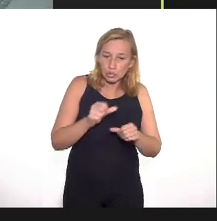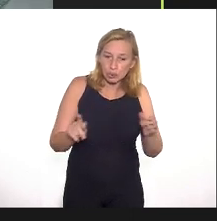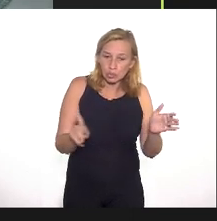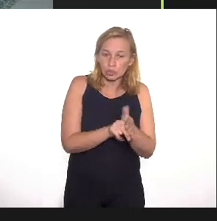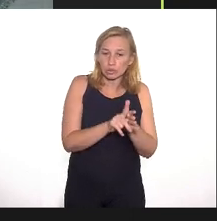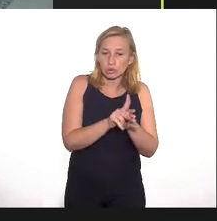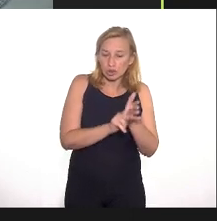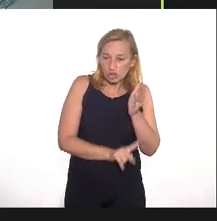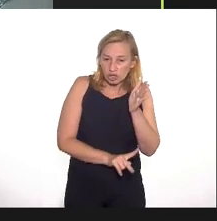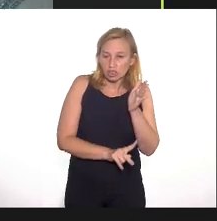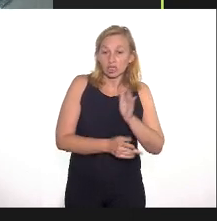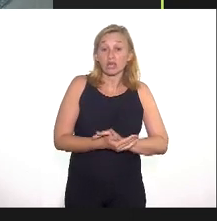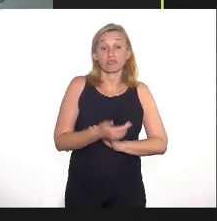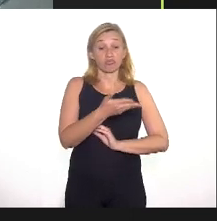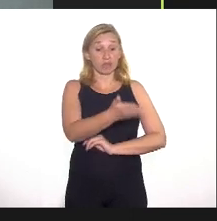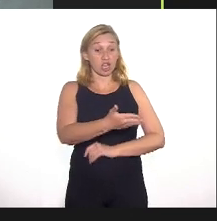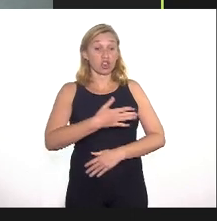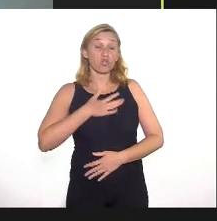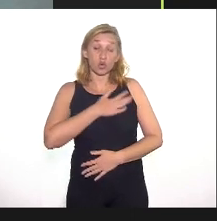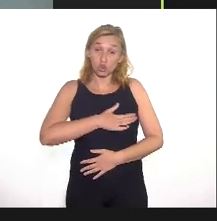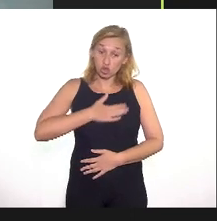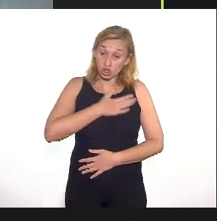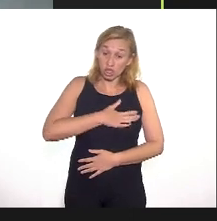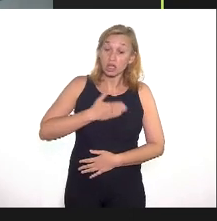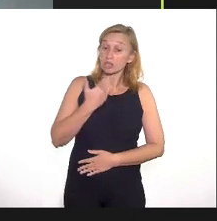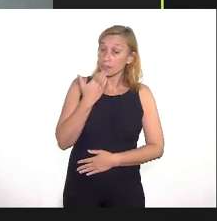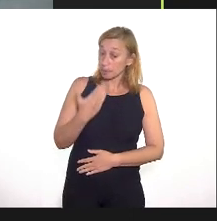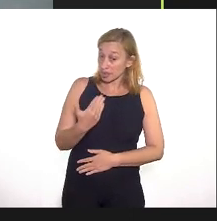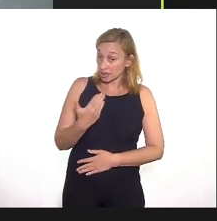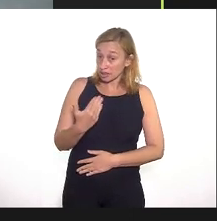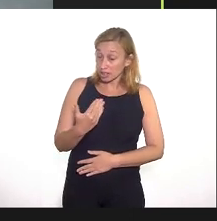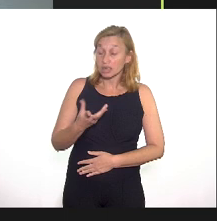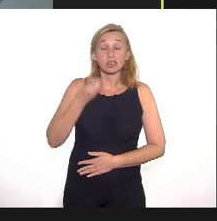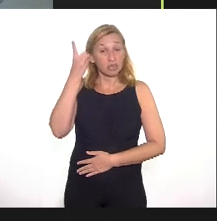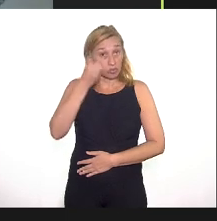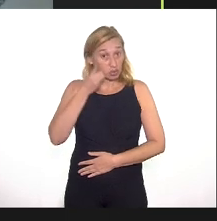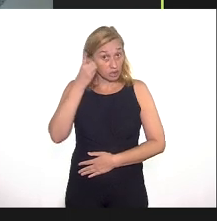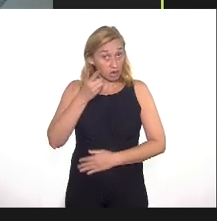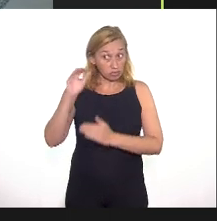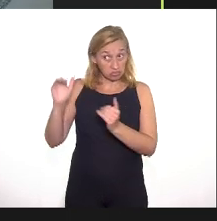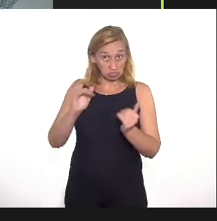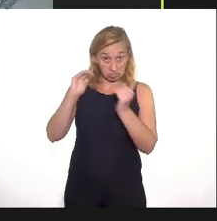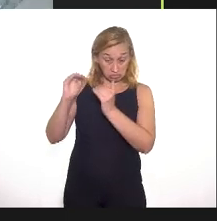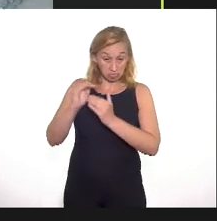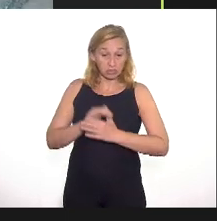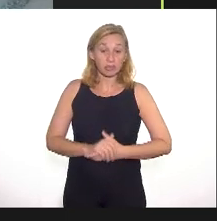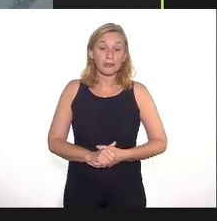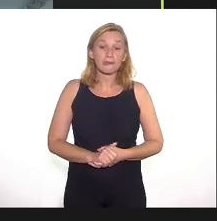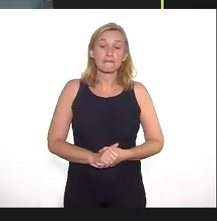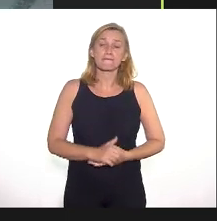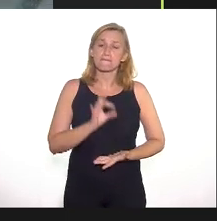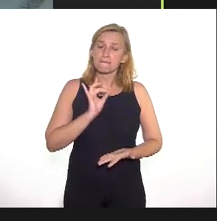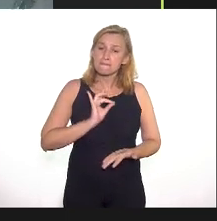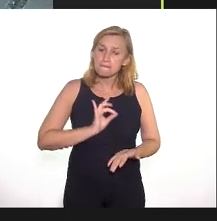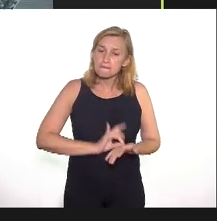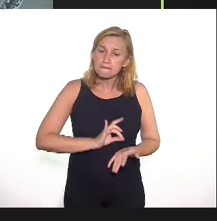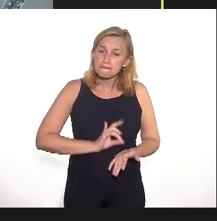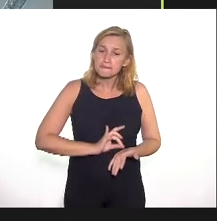aí. Eu, inclusive, gostaria até de pedir, nobre deputado, que